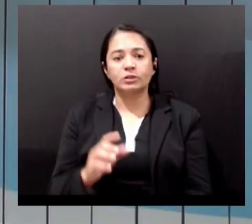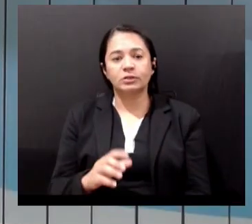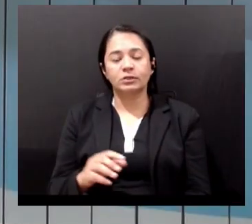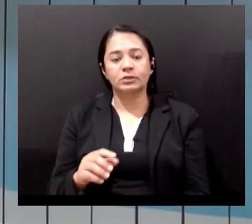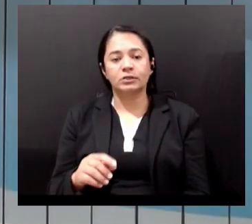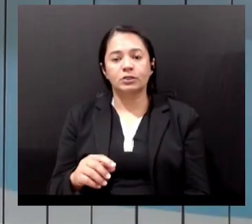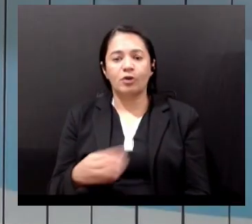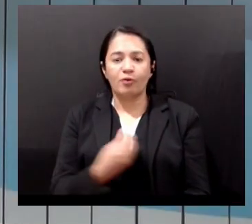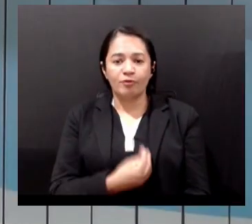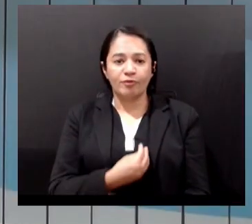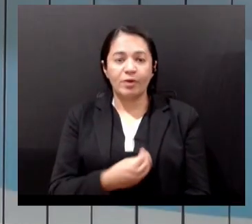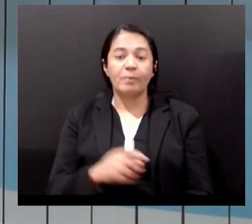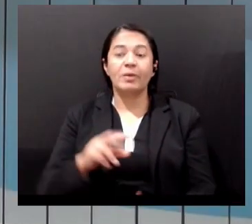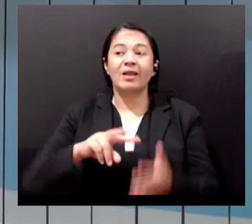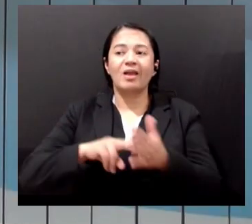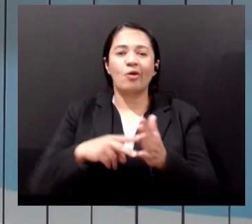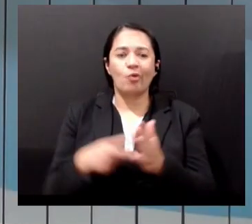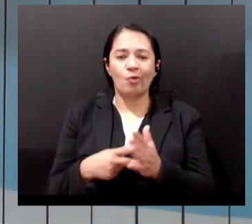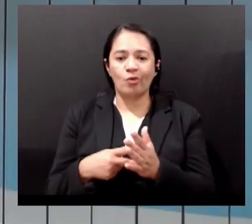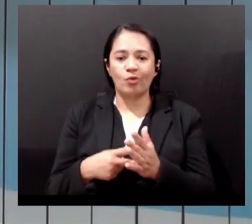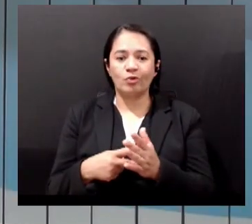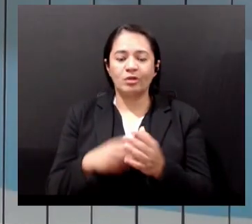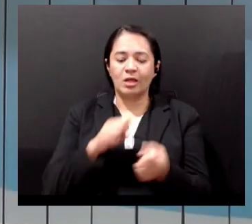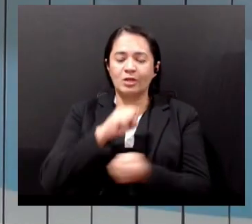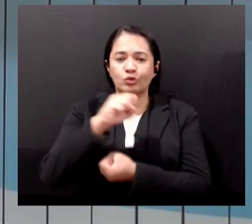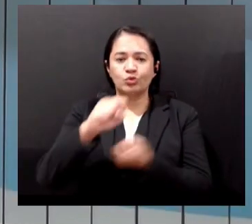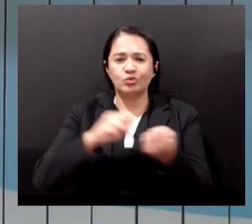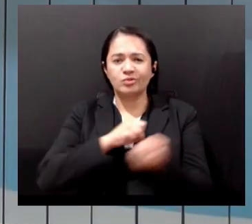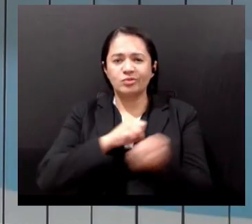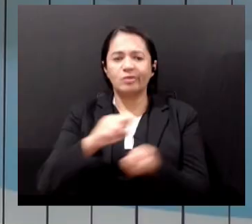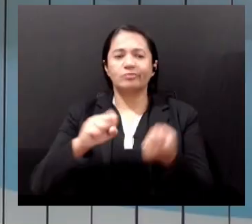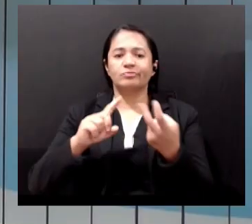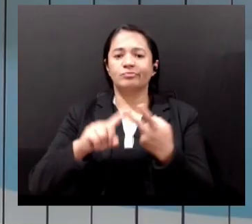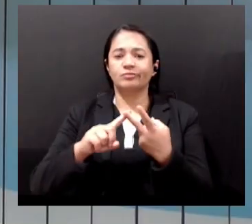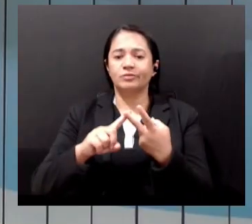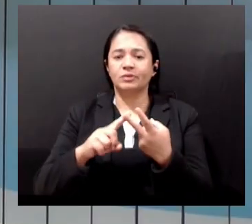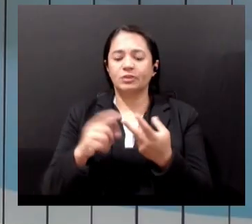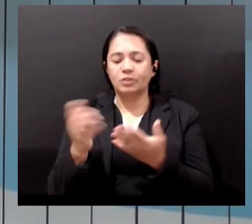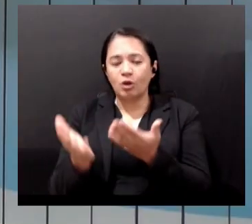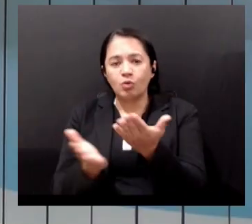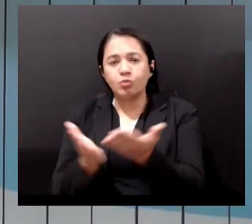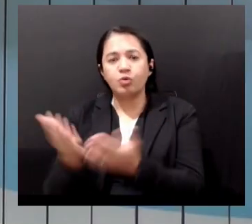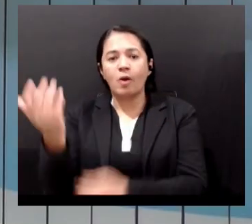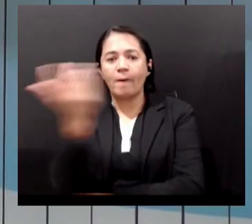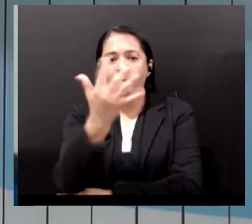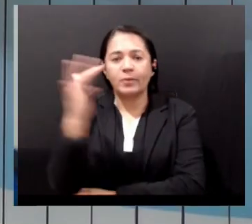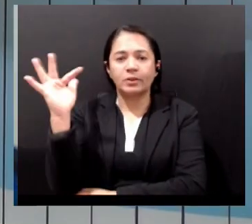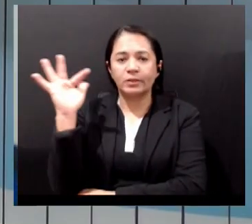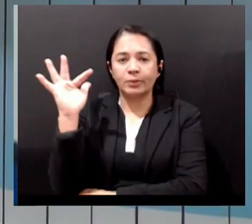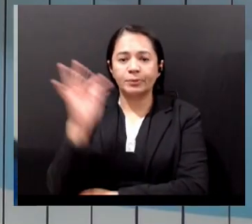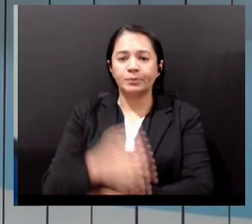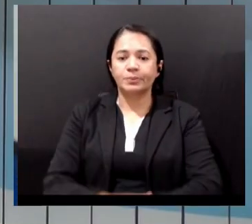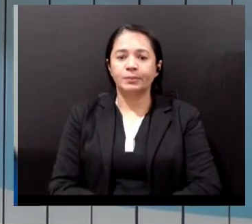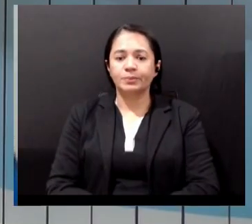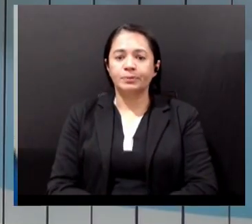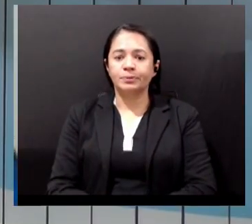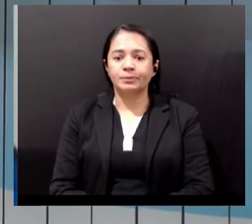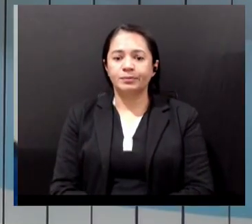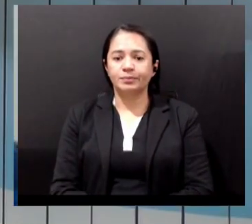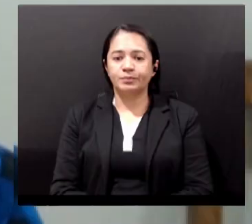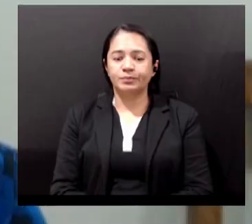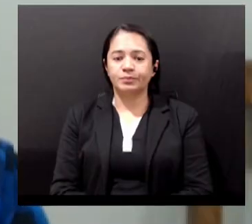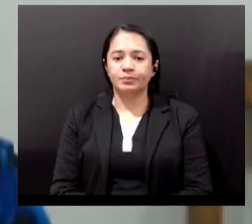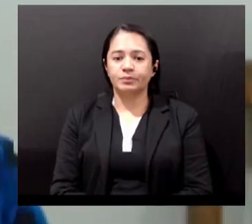enquanto sociedade, vivemos, que é a sustentabilidade, a preservação ambiental?